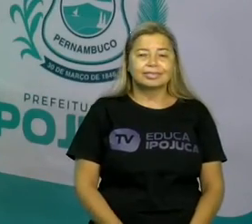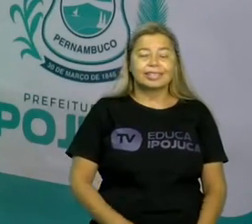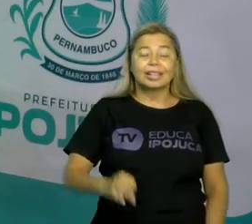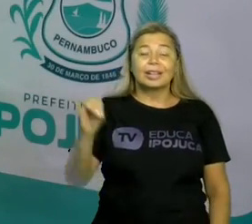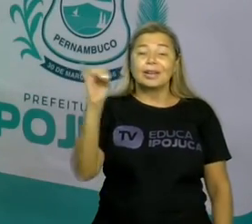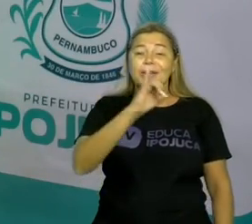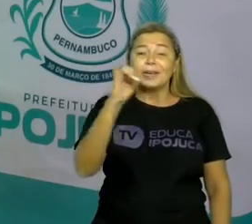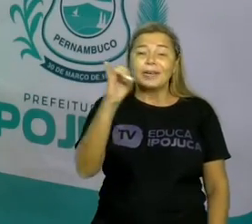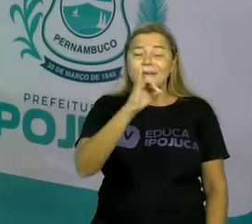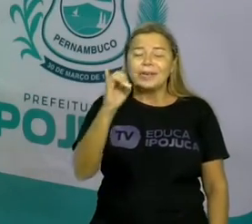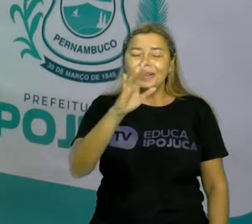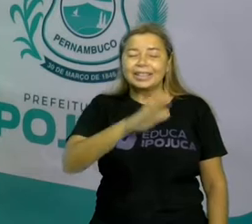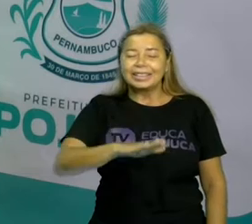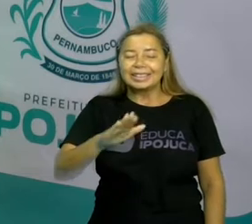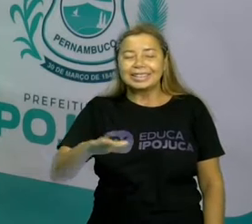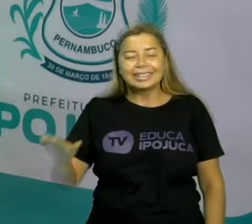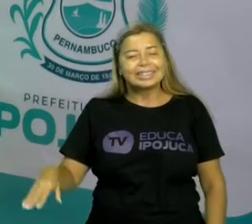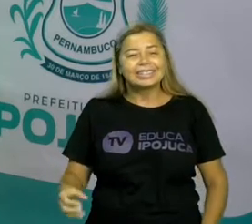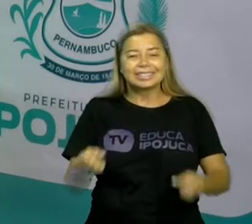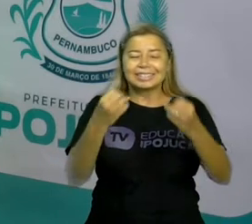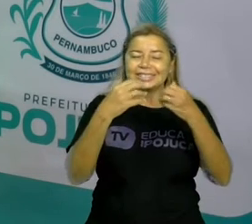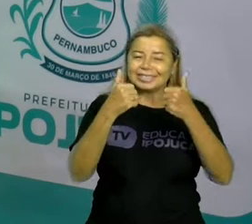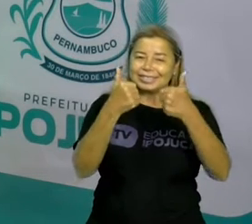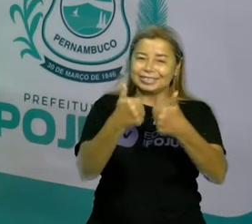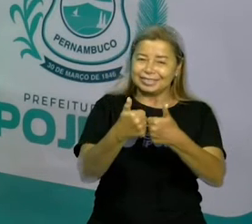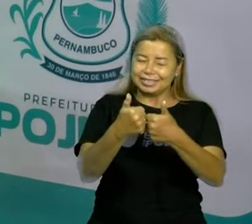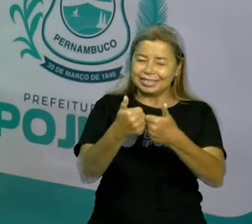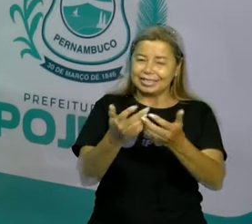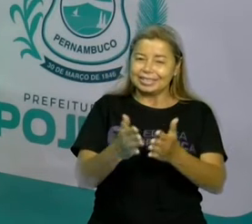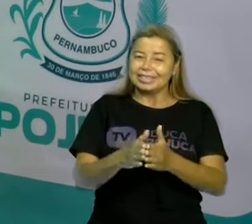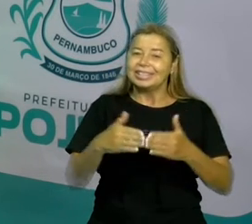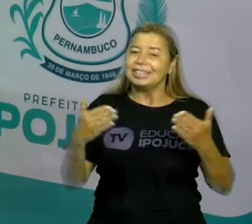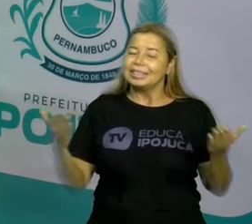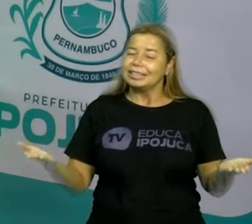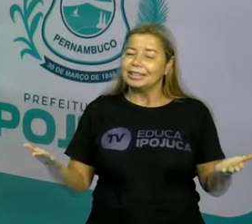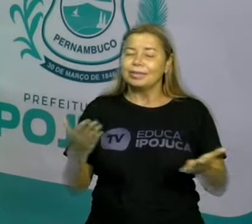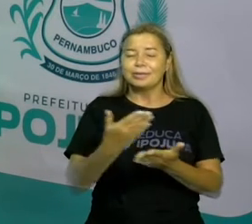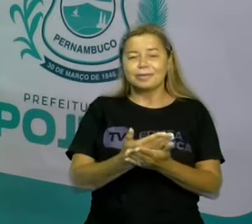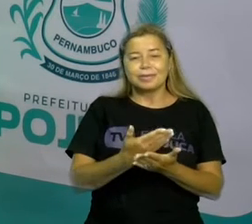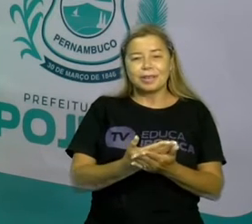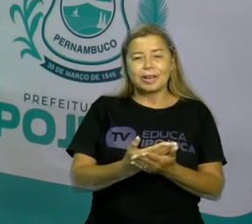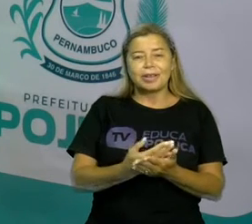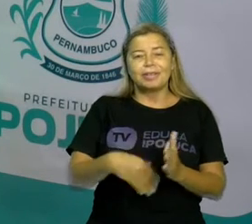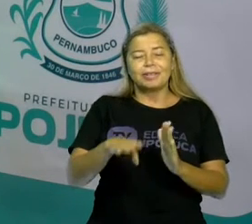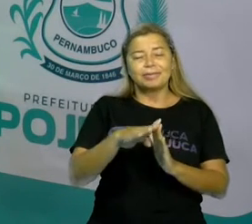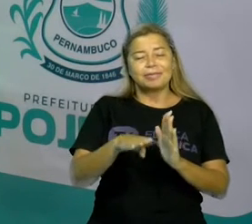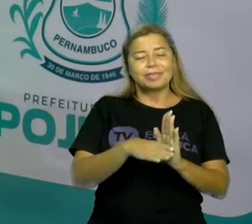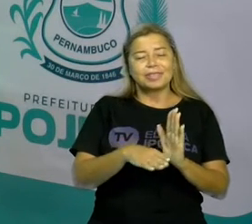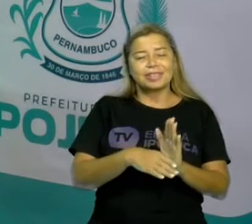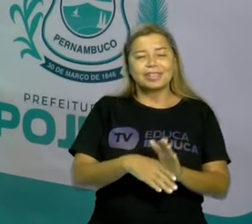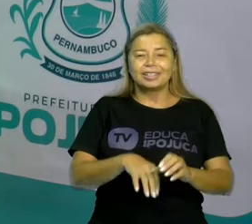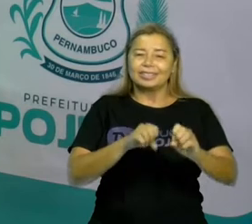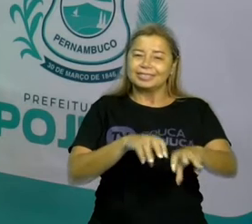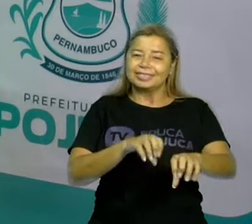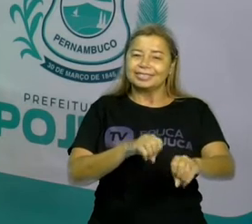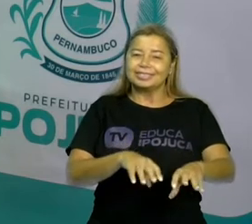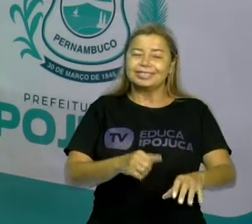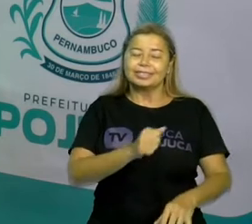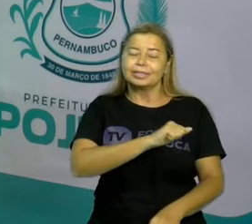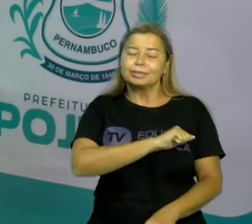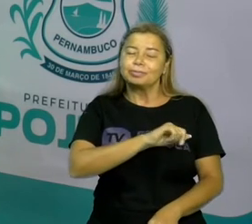Olá crianças tudo bem com vocês estamos em mais uma aula do projeto educa a Ipojuca